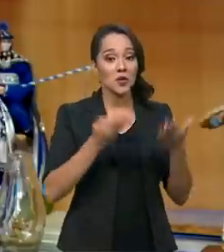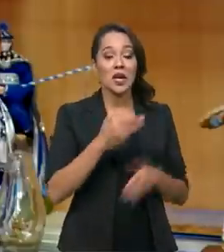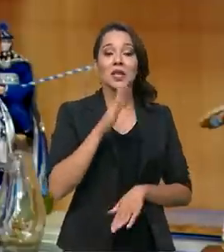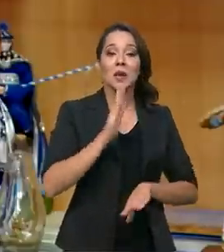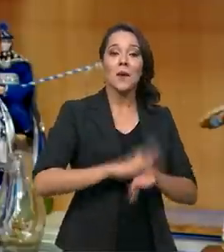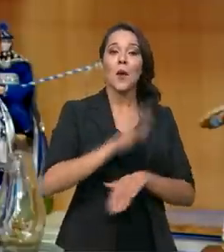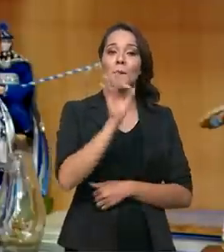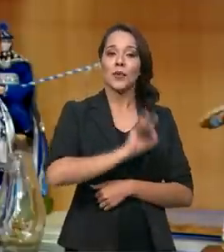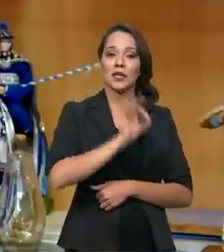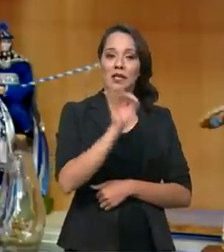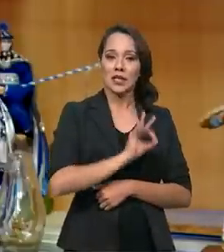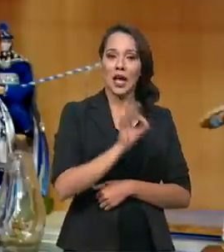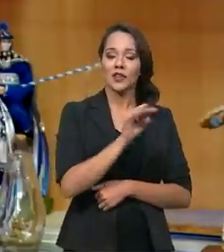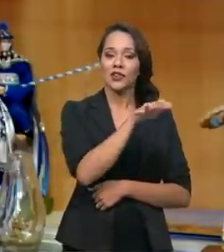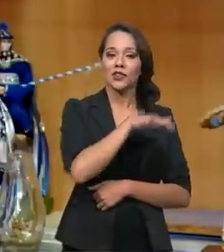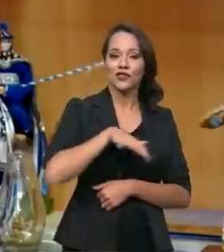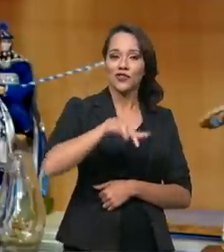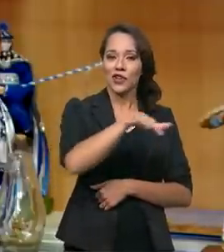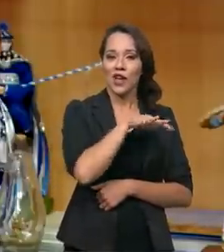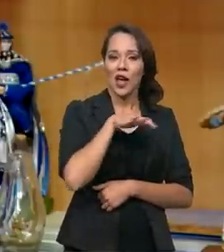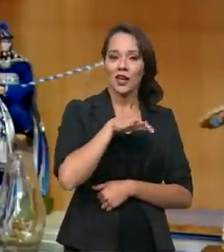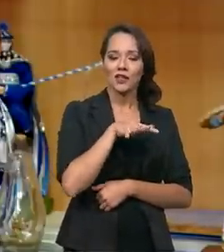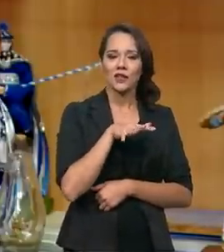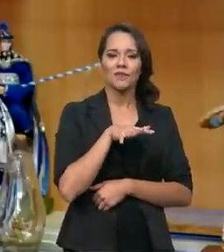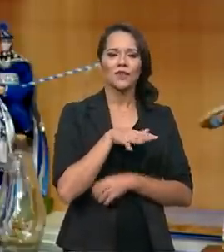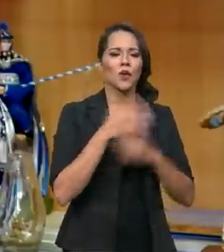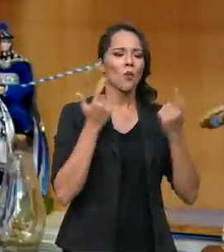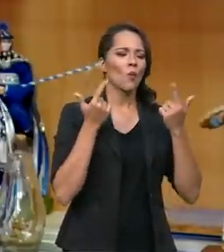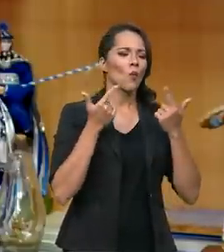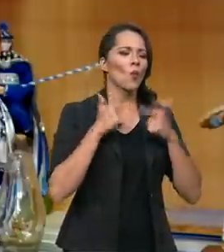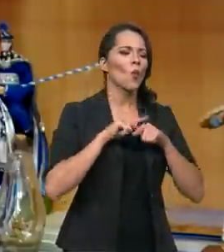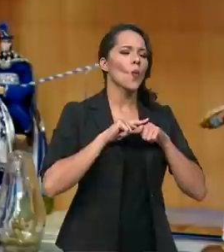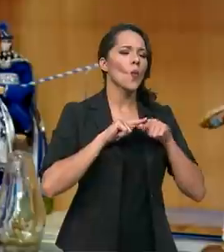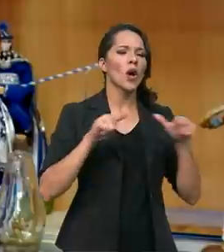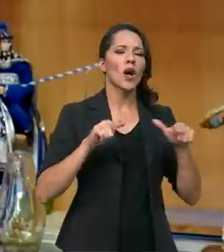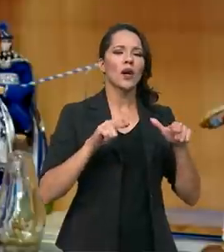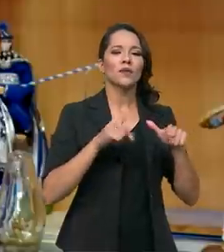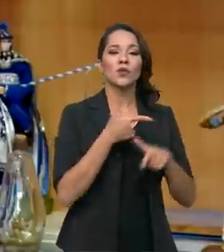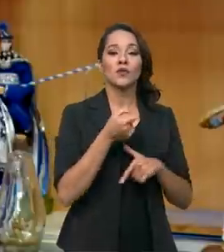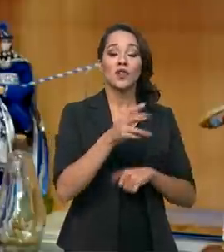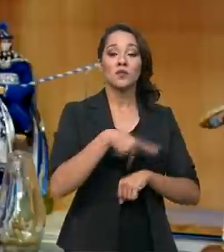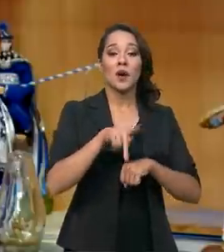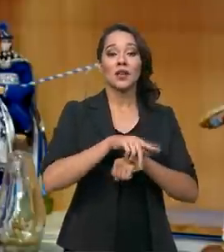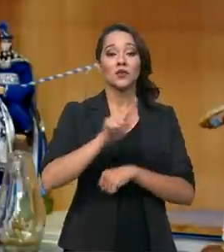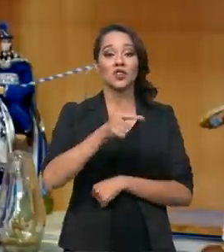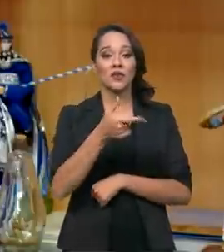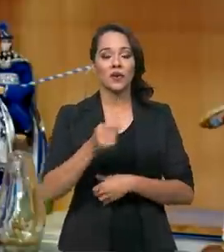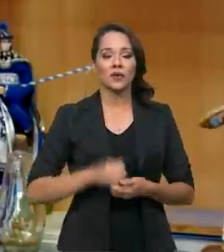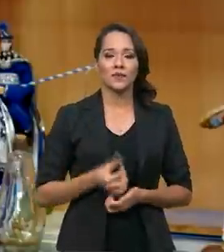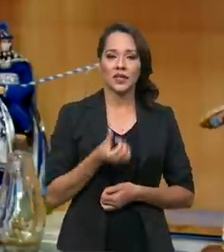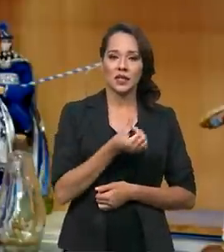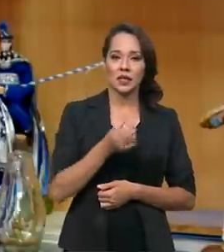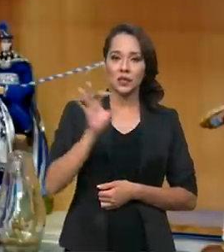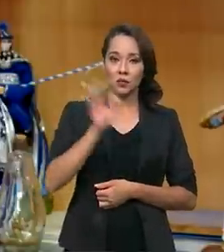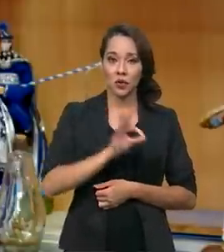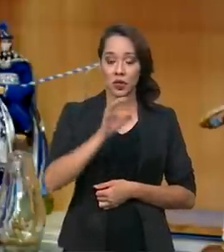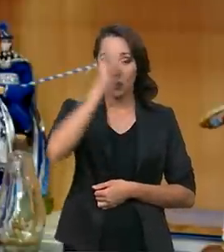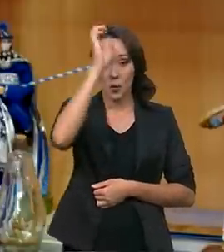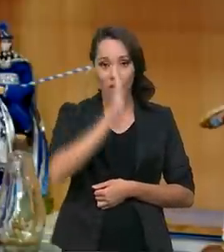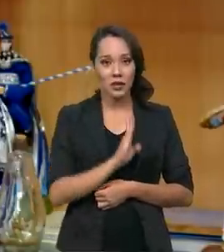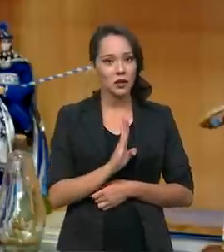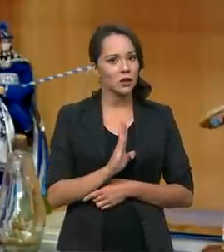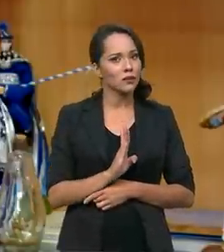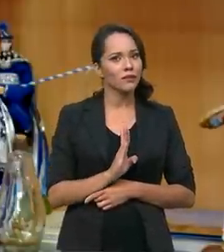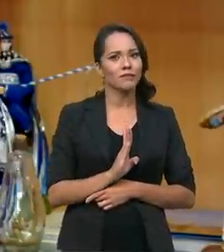percentual a diárias ainda o virgens preservadas dos 20 países do G20 66 por cento do nosso